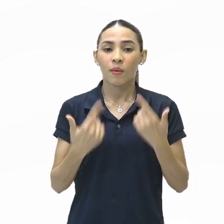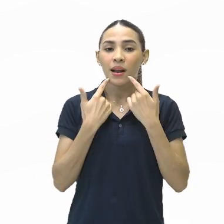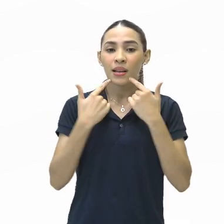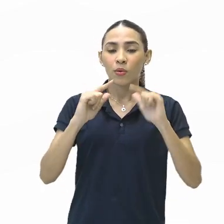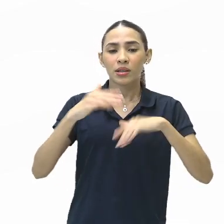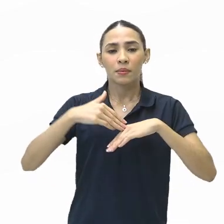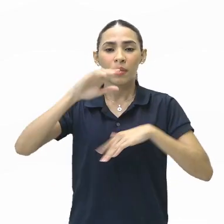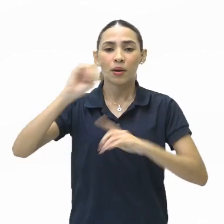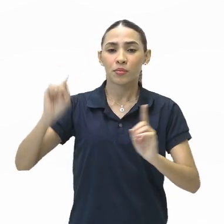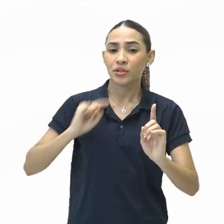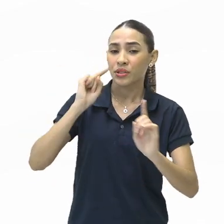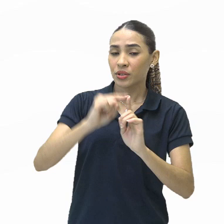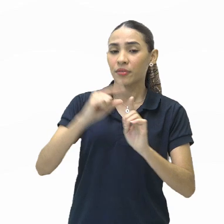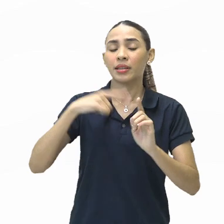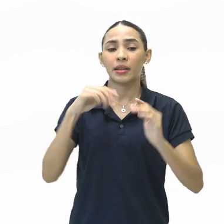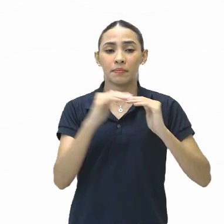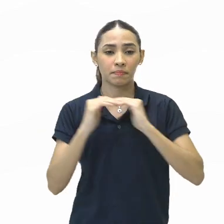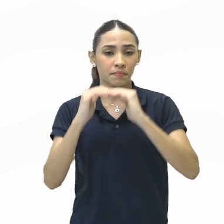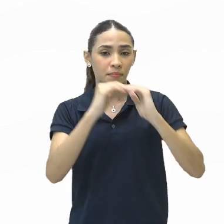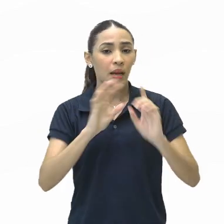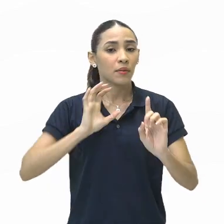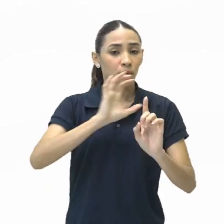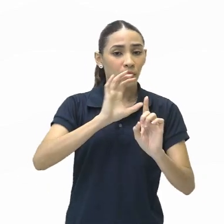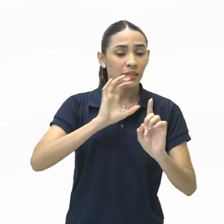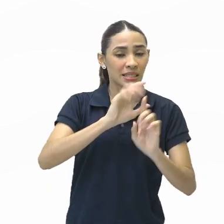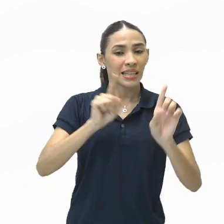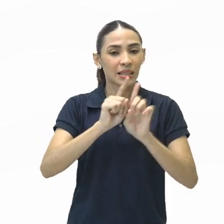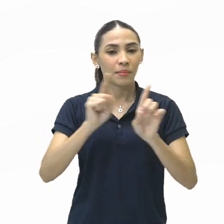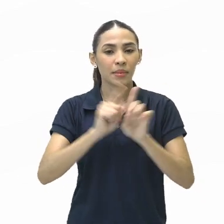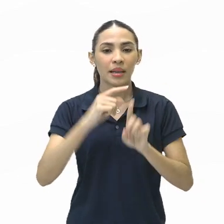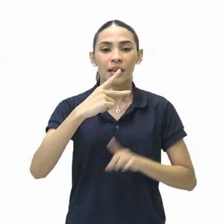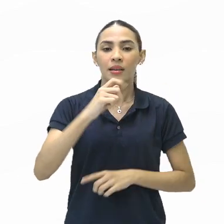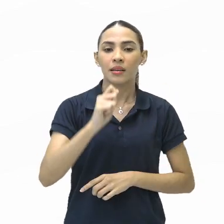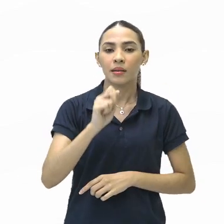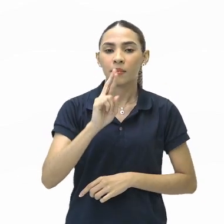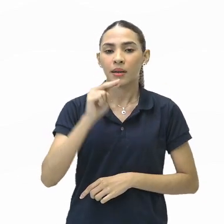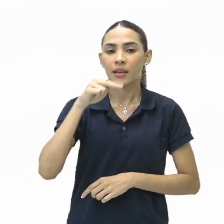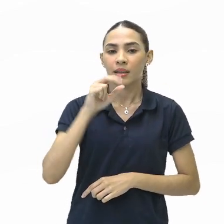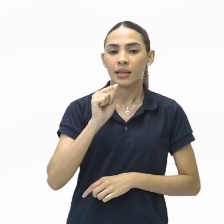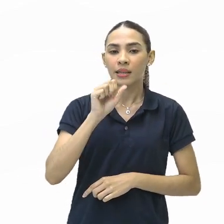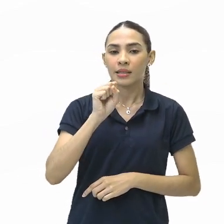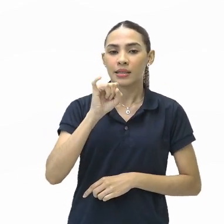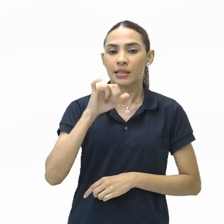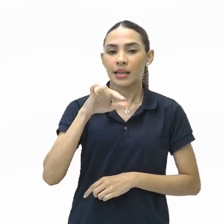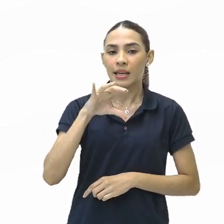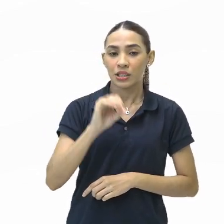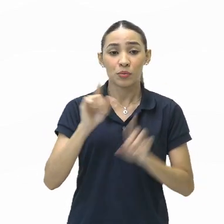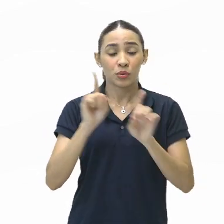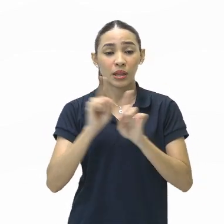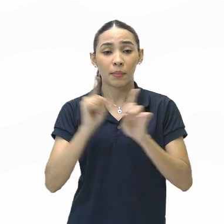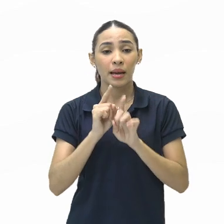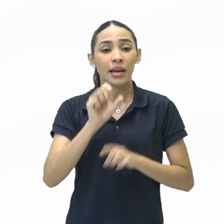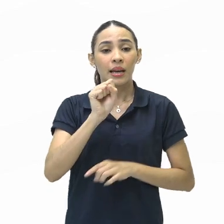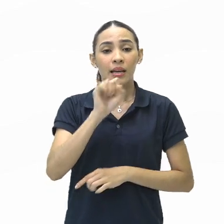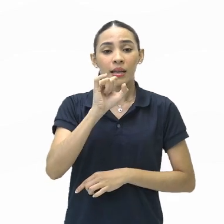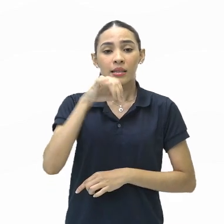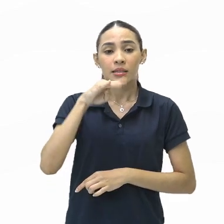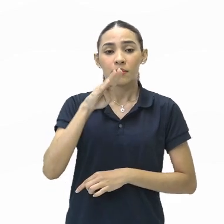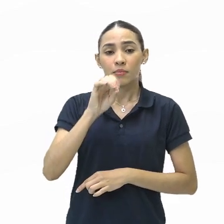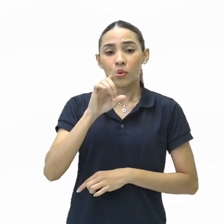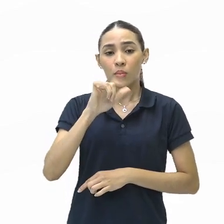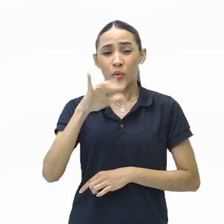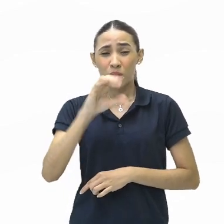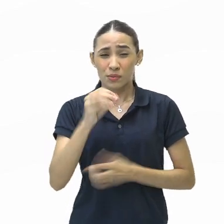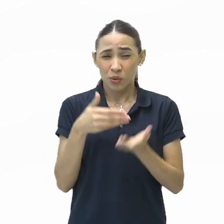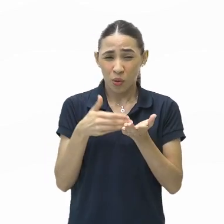mais objetiva e equilibrada. Ela é influenciada lá do parnasianismo e simbolismo. Então, vejo que lá no começo eles não